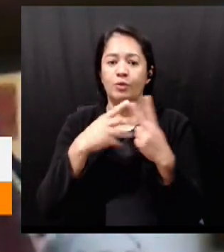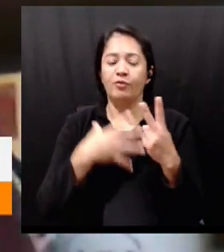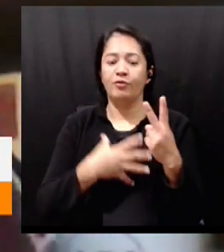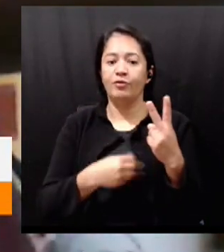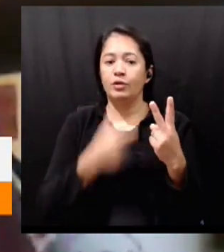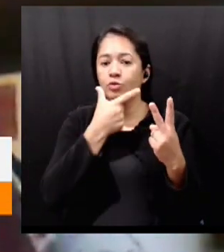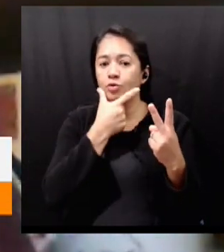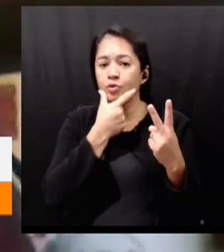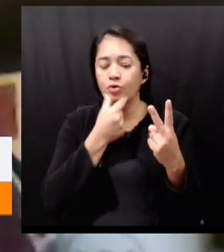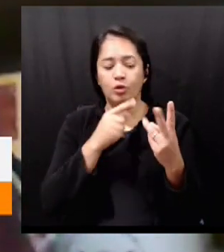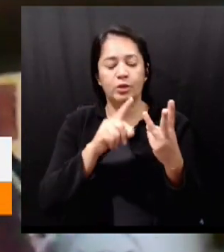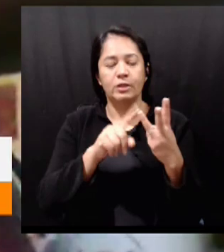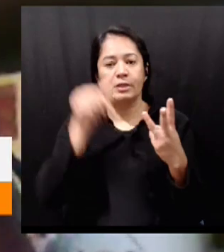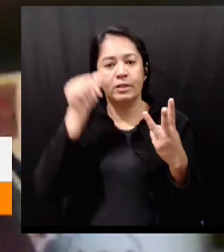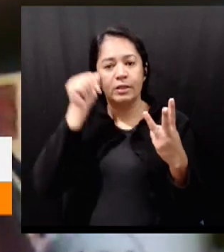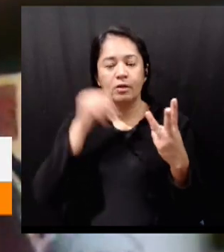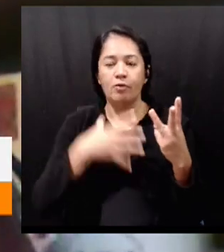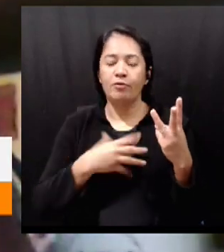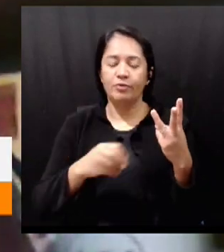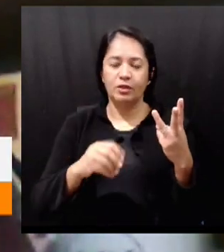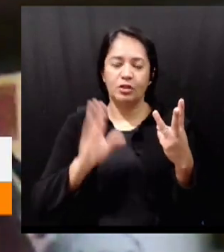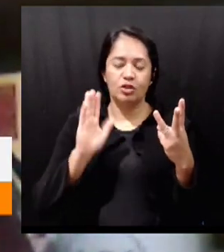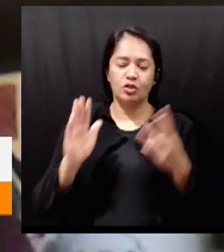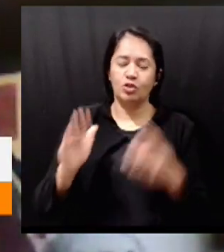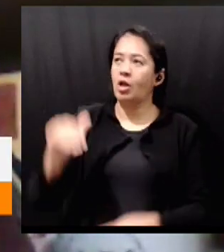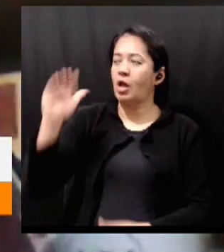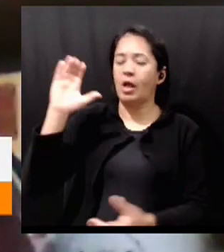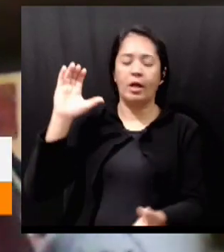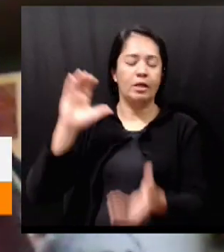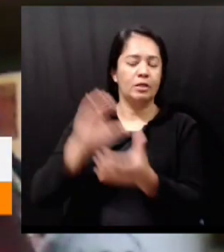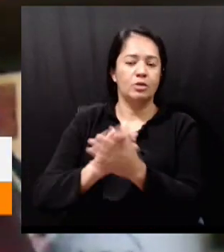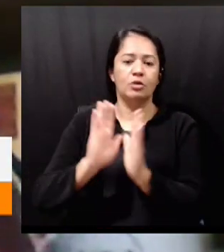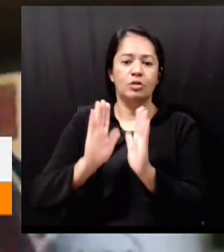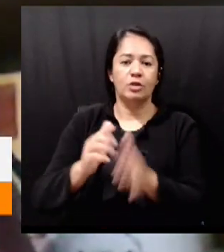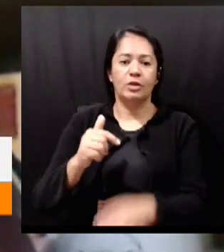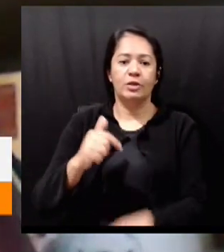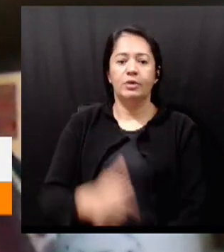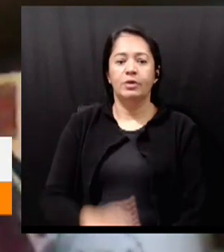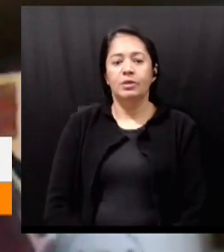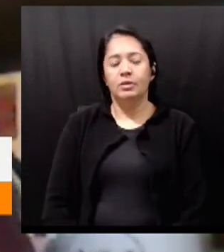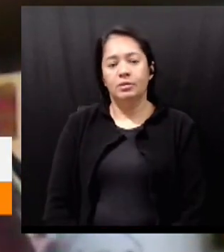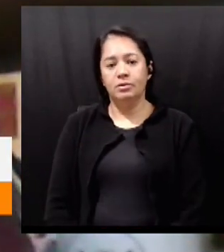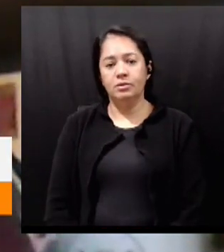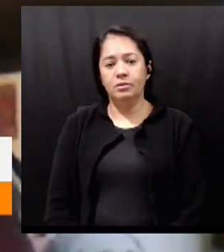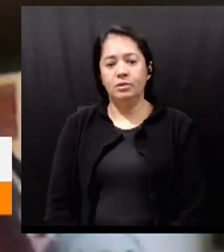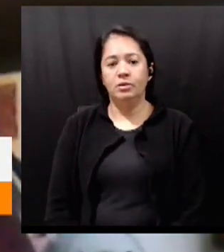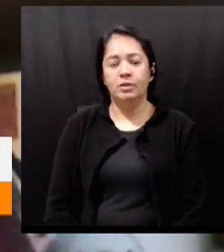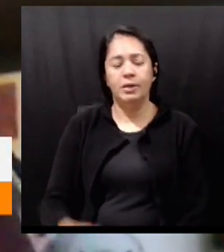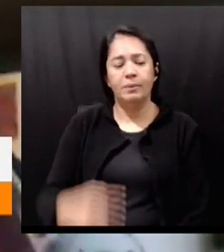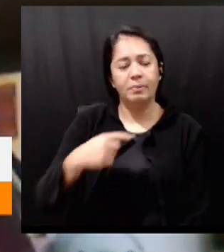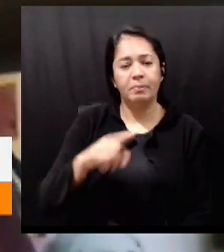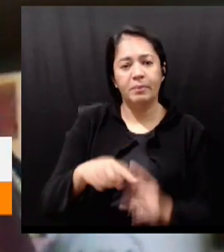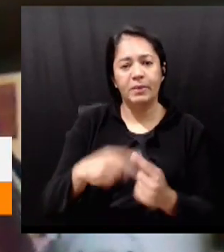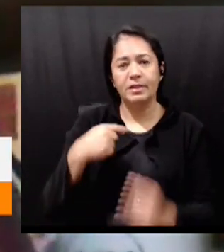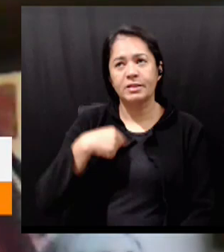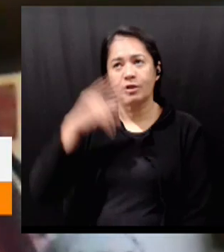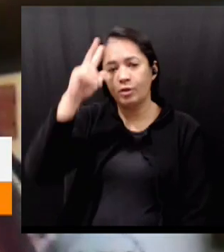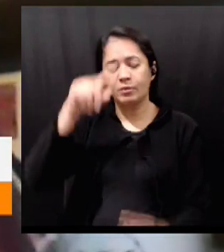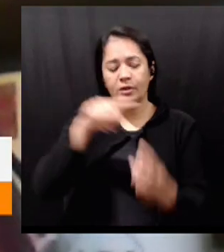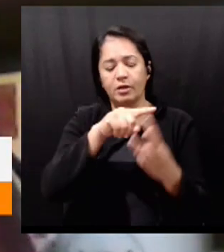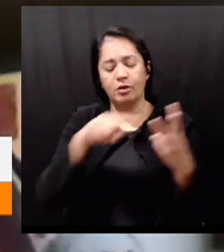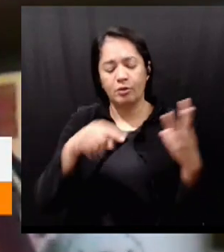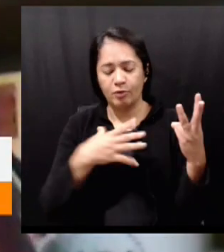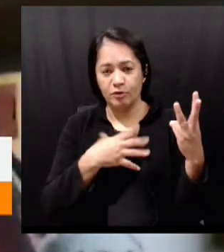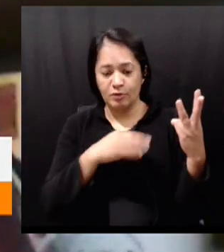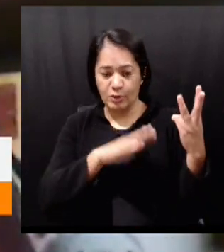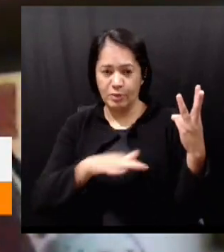estão grandes, né, casados, com filhos, já sou avó. Eu lembro que as crianças falavam assim: mãe, o que